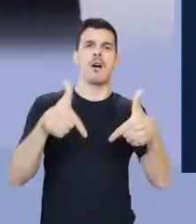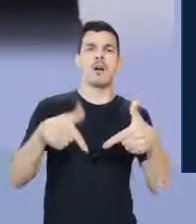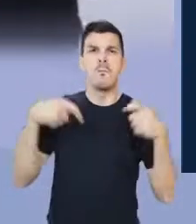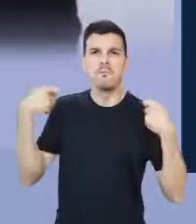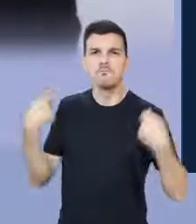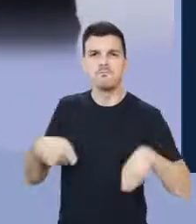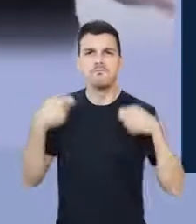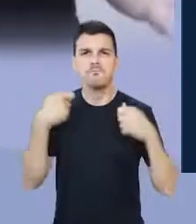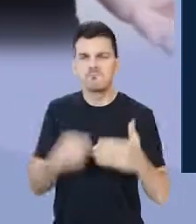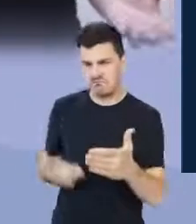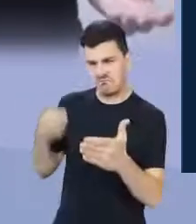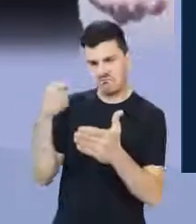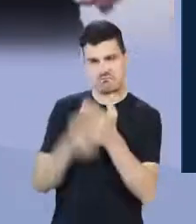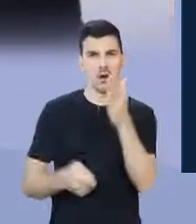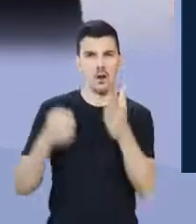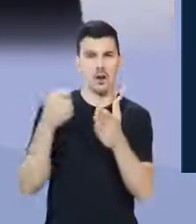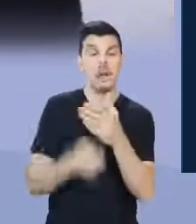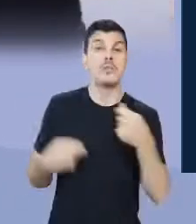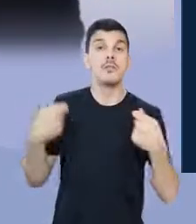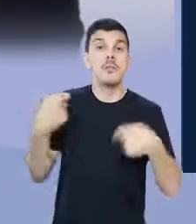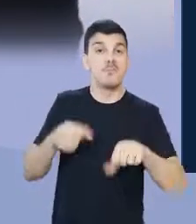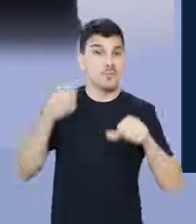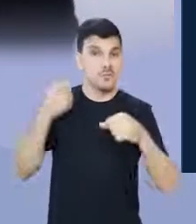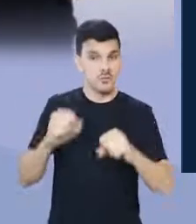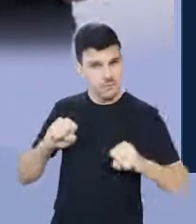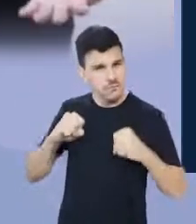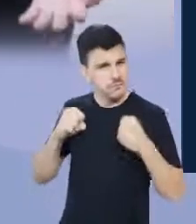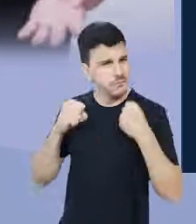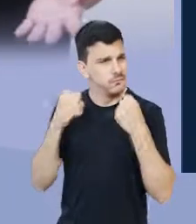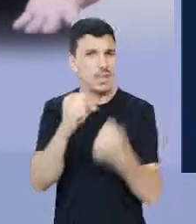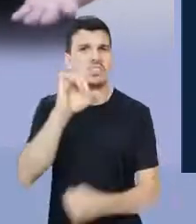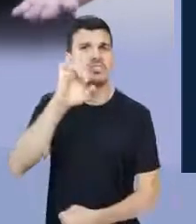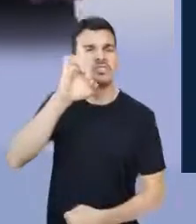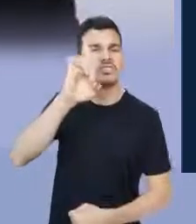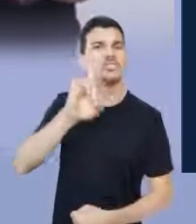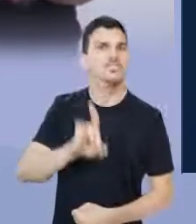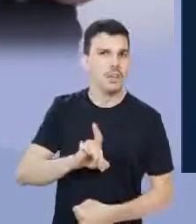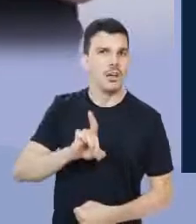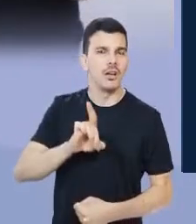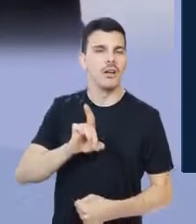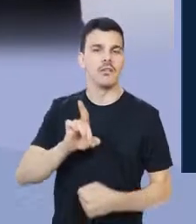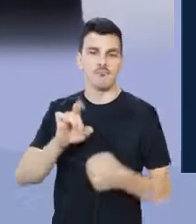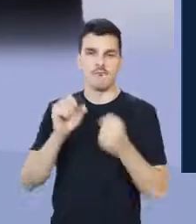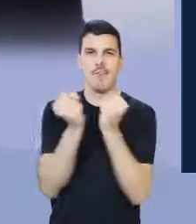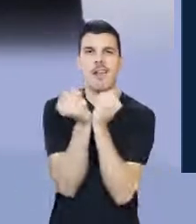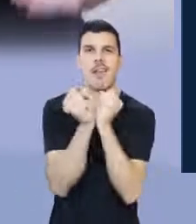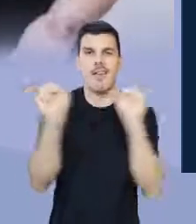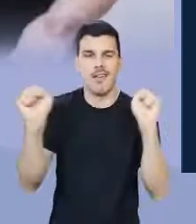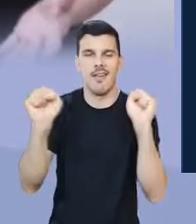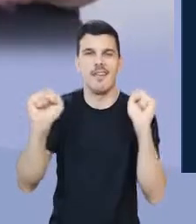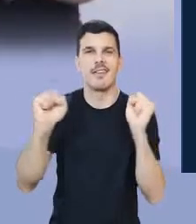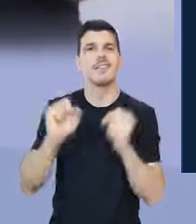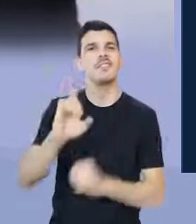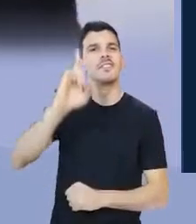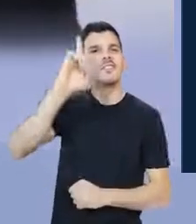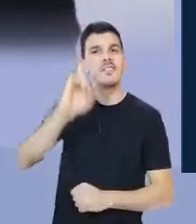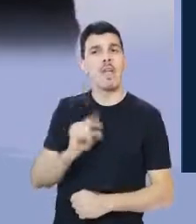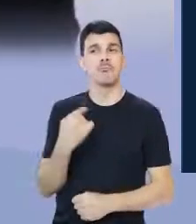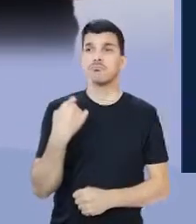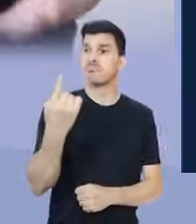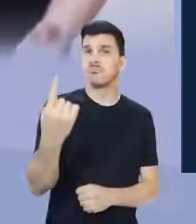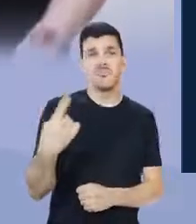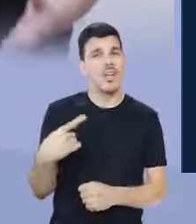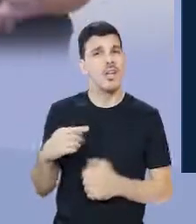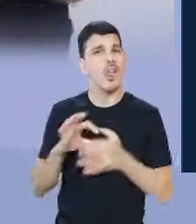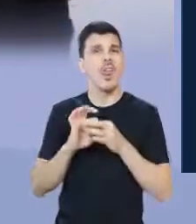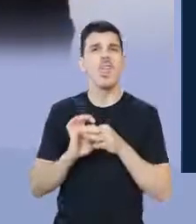era preciso lutar, era preciso defender o direito à liberdade, o direito